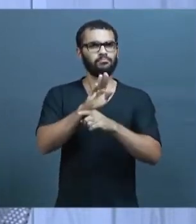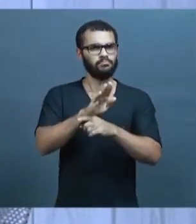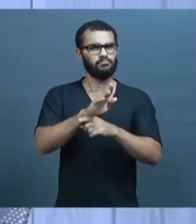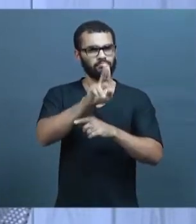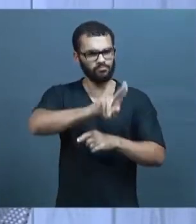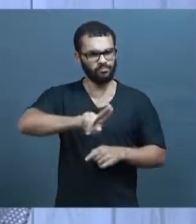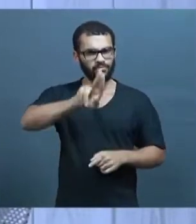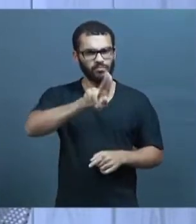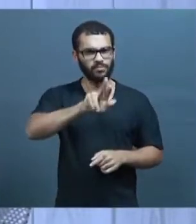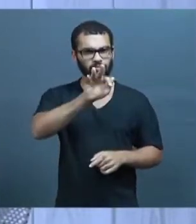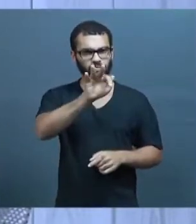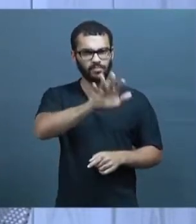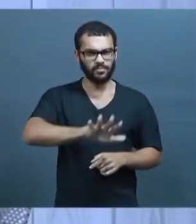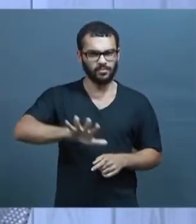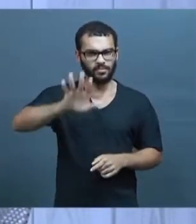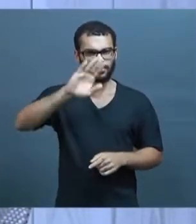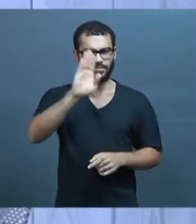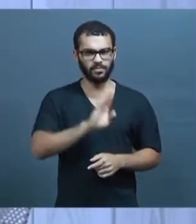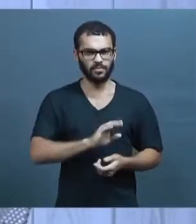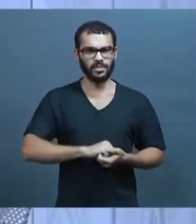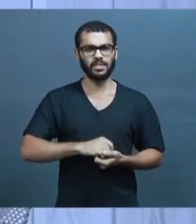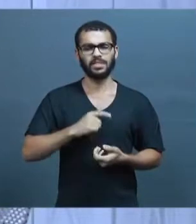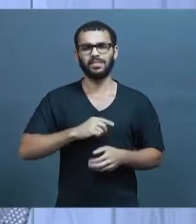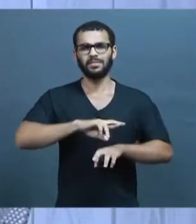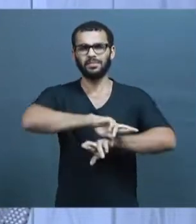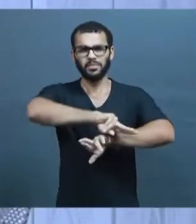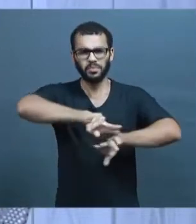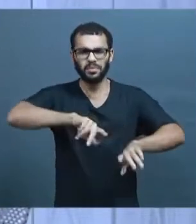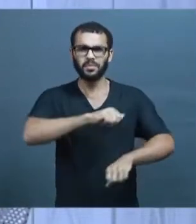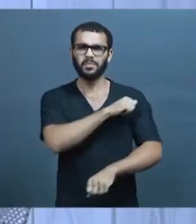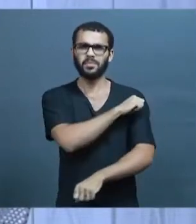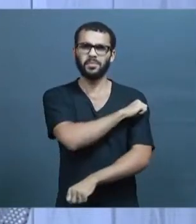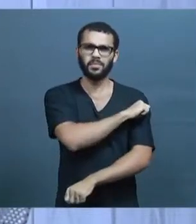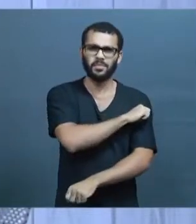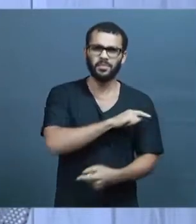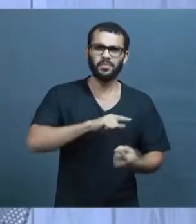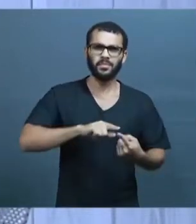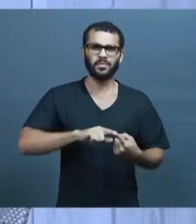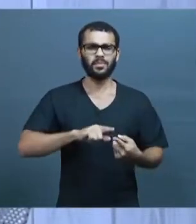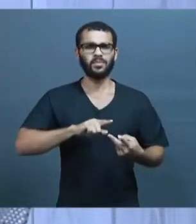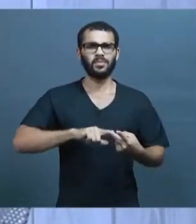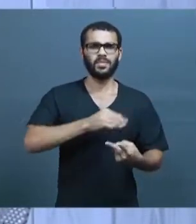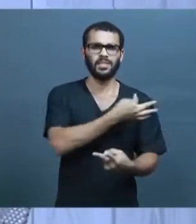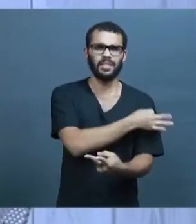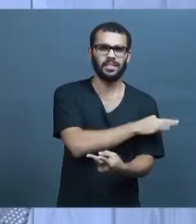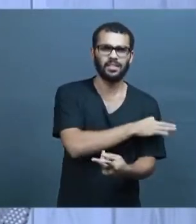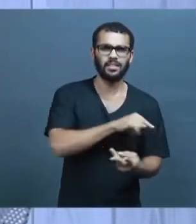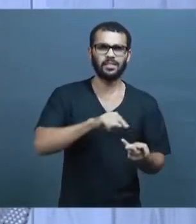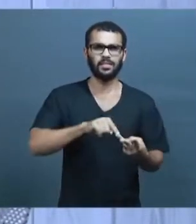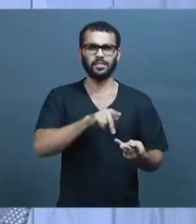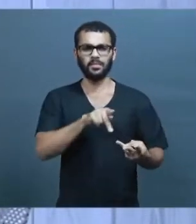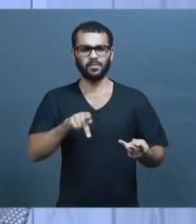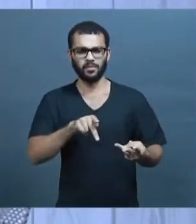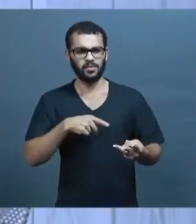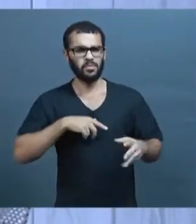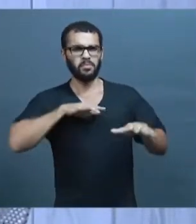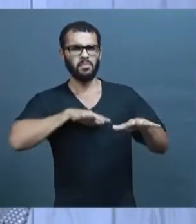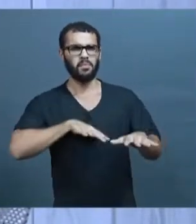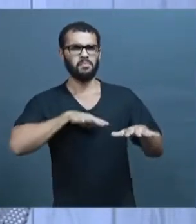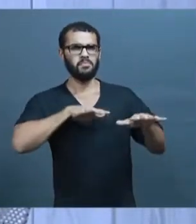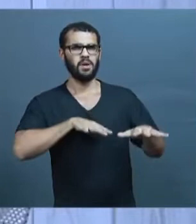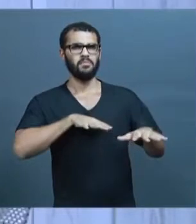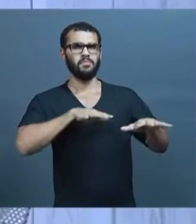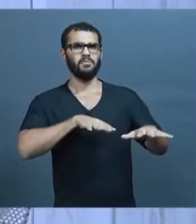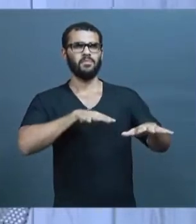Professores, técnicos, estudantes e a comunidade em geral expressaram seu descontentamento com o corte de verbas anunciado pelo